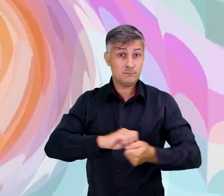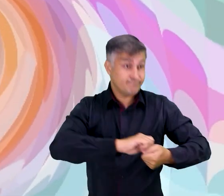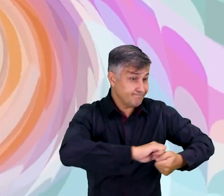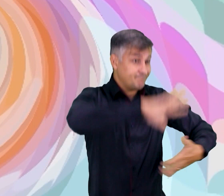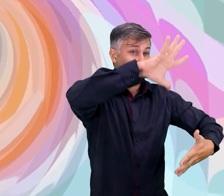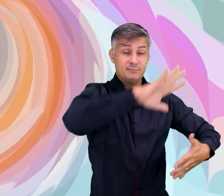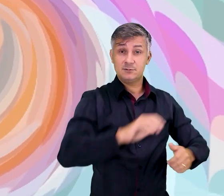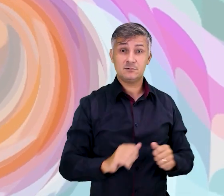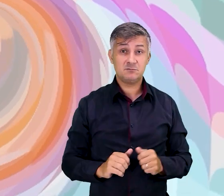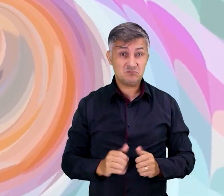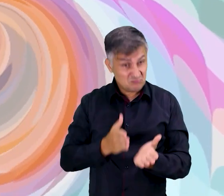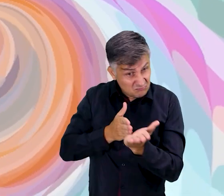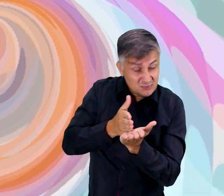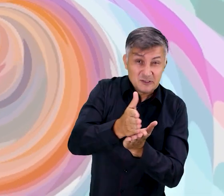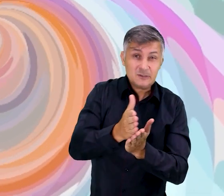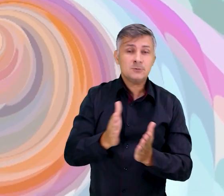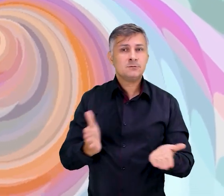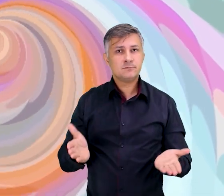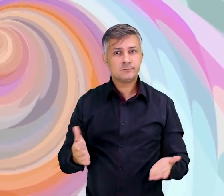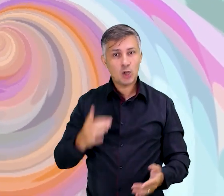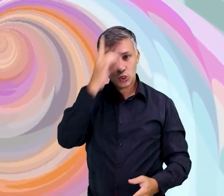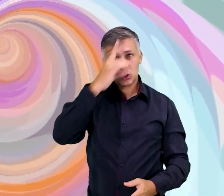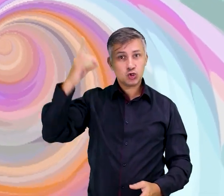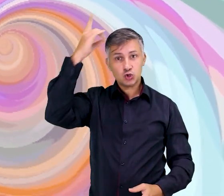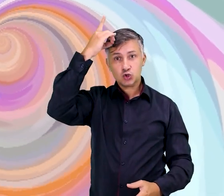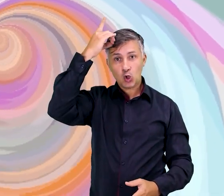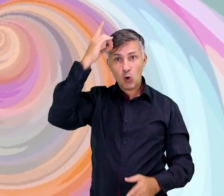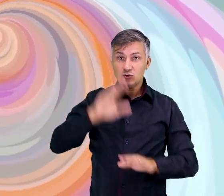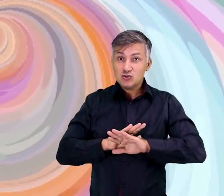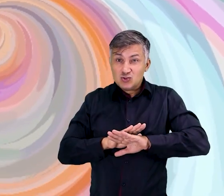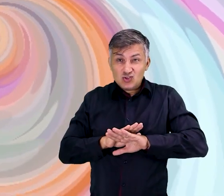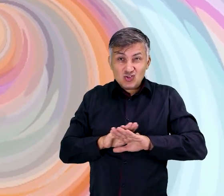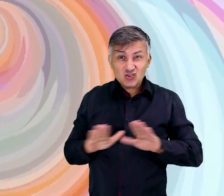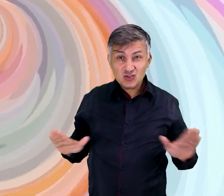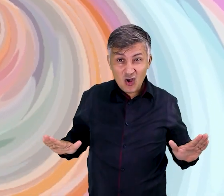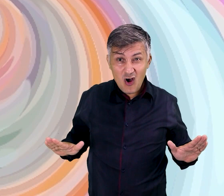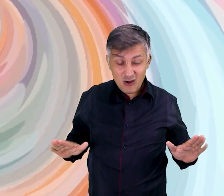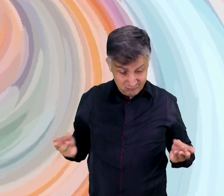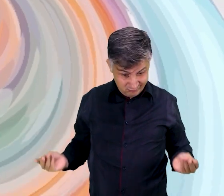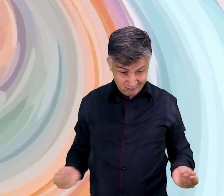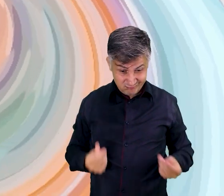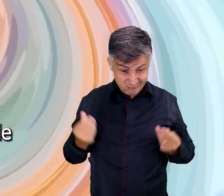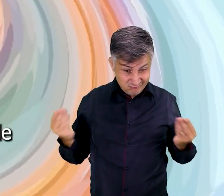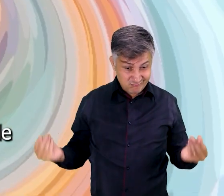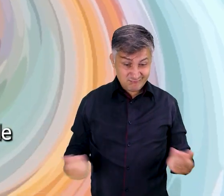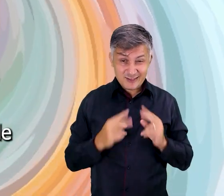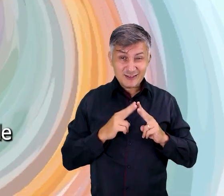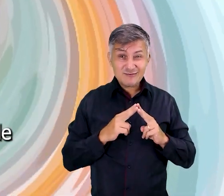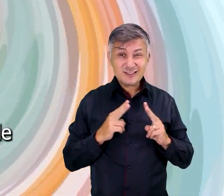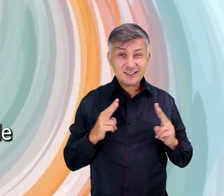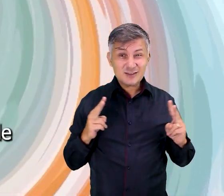precisavam monopolizar o respeito à arte e que o dom artístico não estava somente na destreza ou